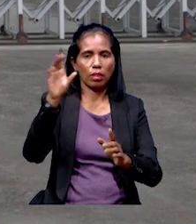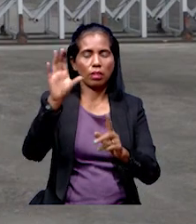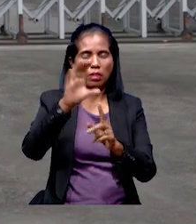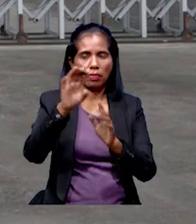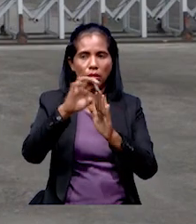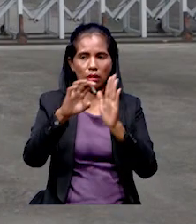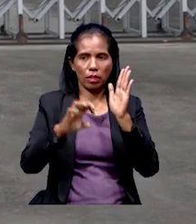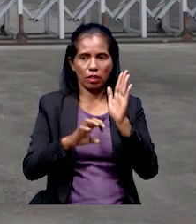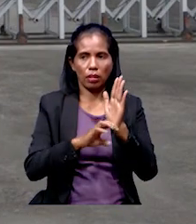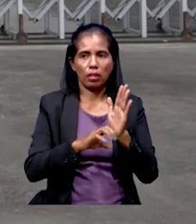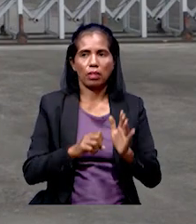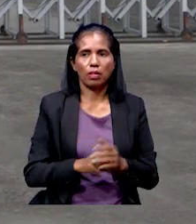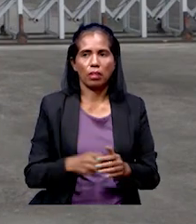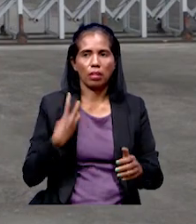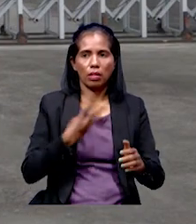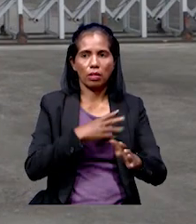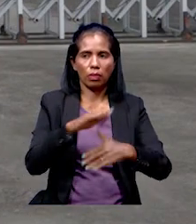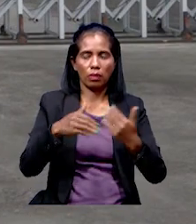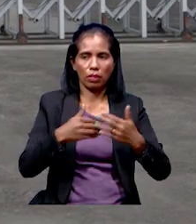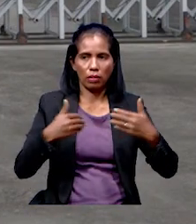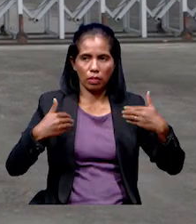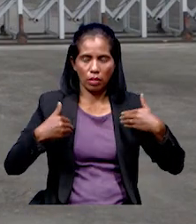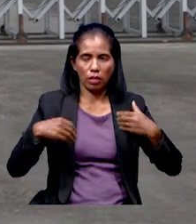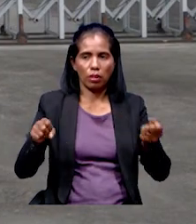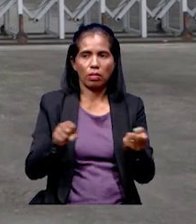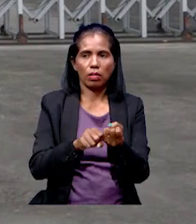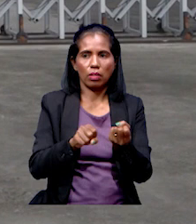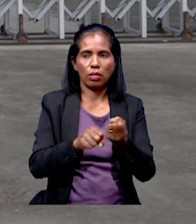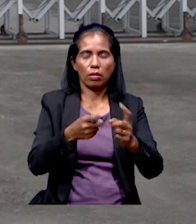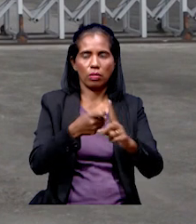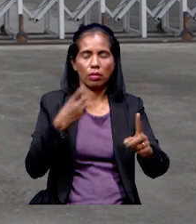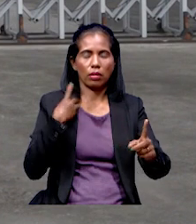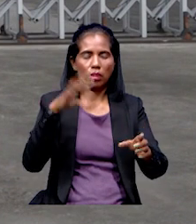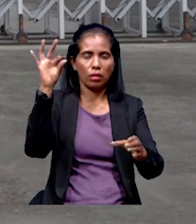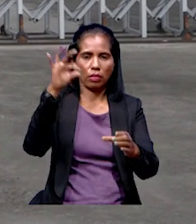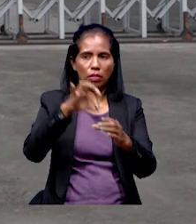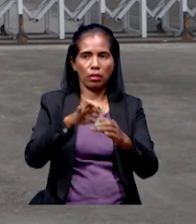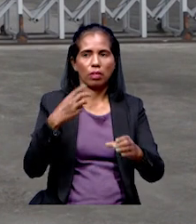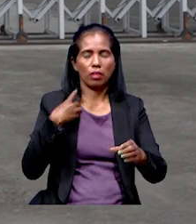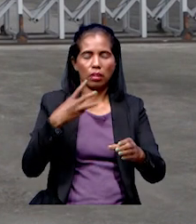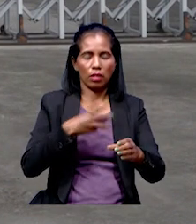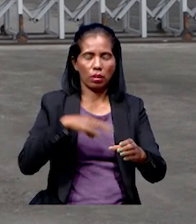Estado. Ita ho te dever ho de contribuir li husi itane voto. Tang itane